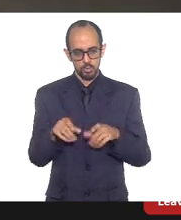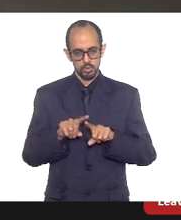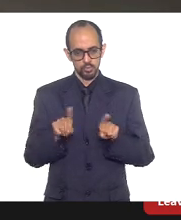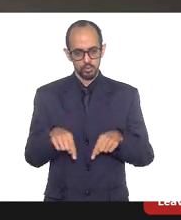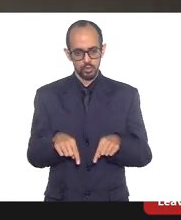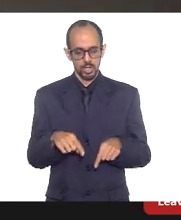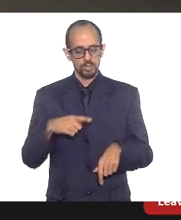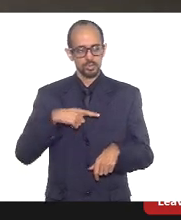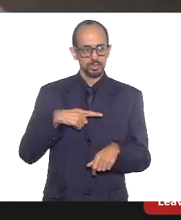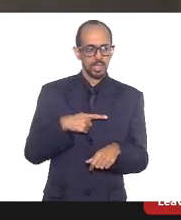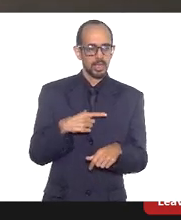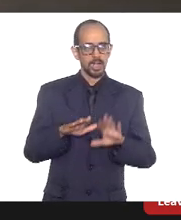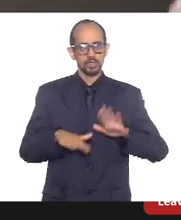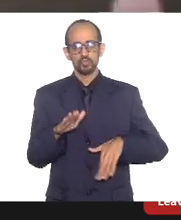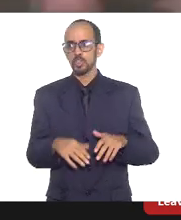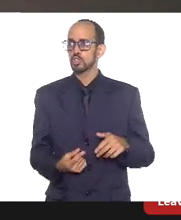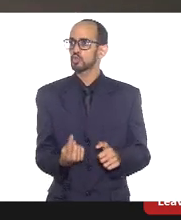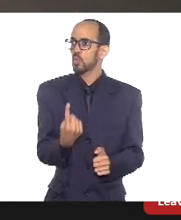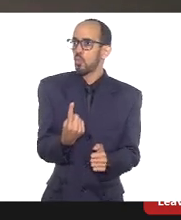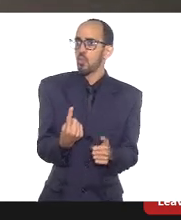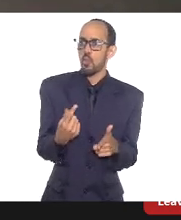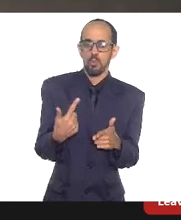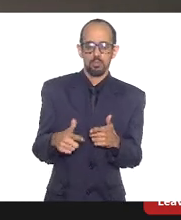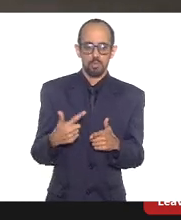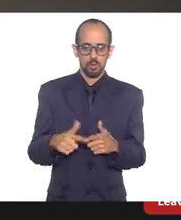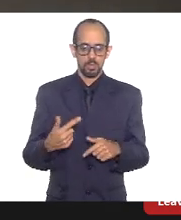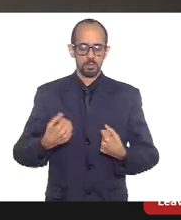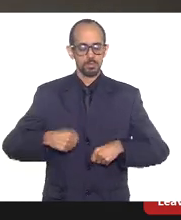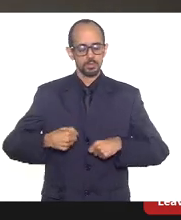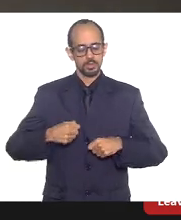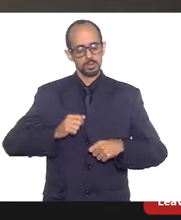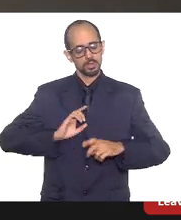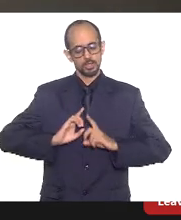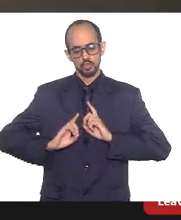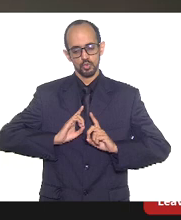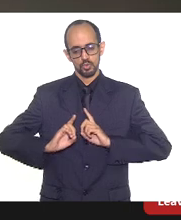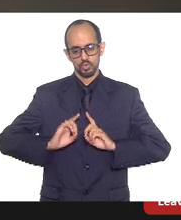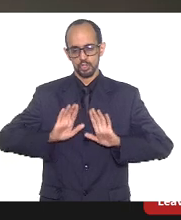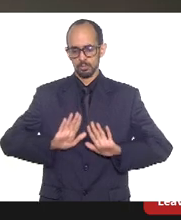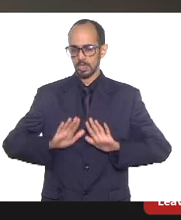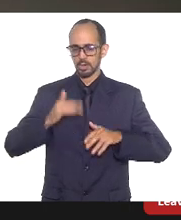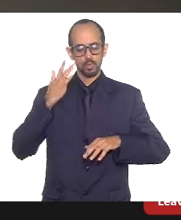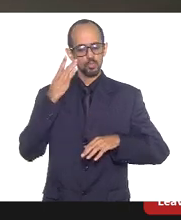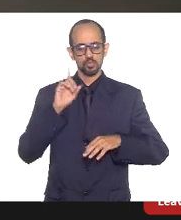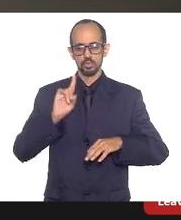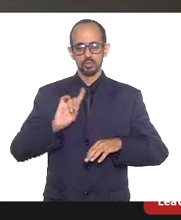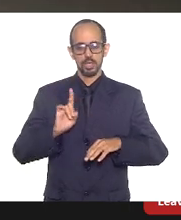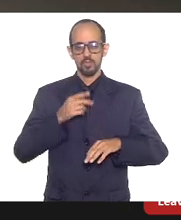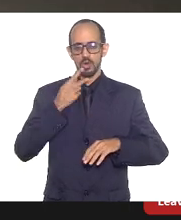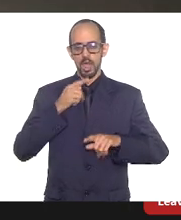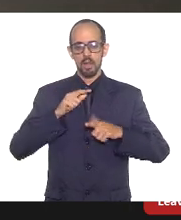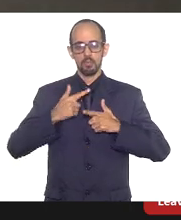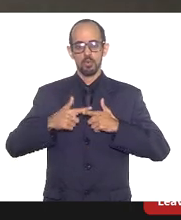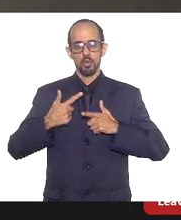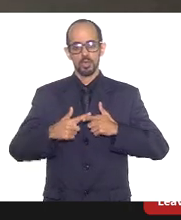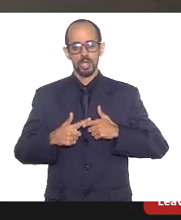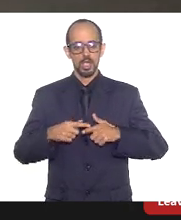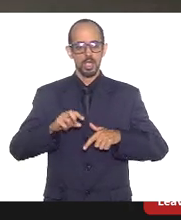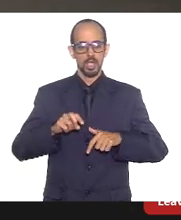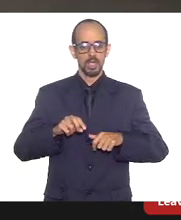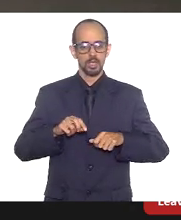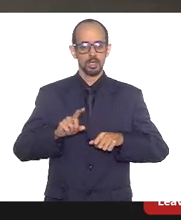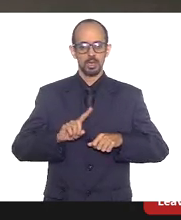um caso específico, de repente, que pode prender o processo, tem que ser discutido, enfim. Eu não sei dizer por quê que a SEDUC não